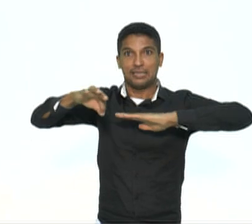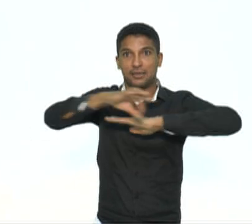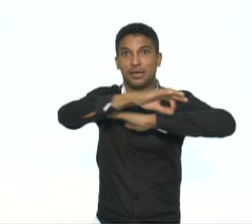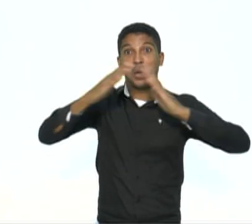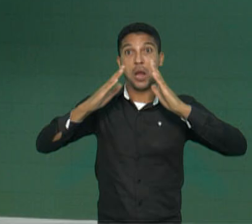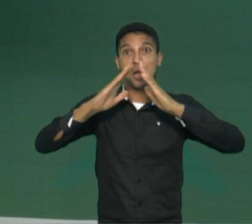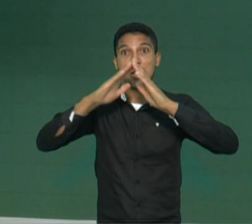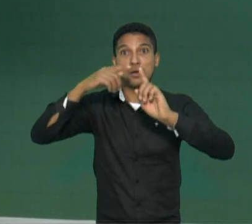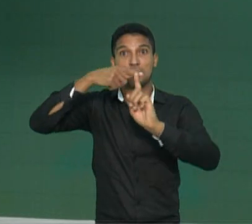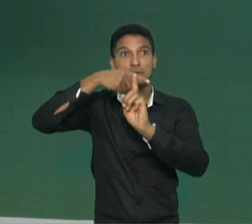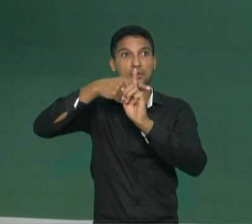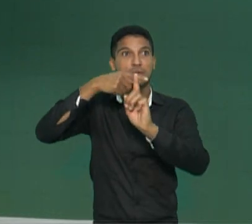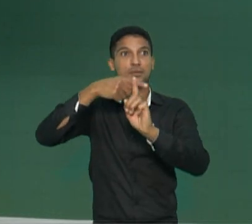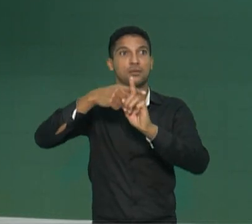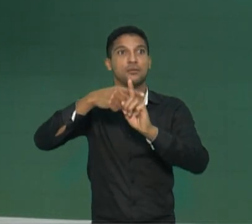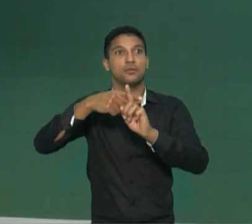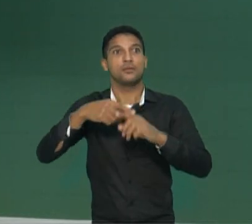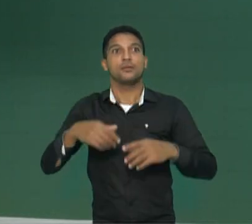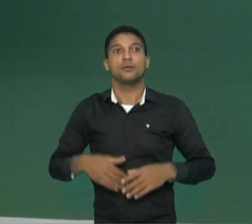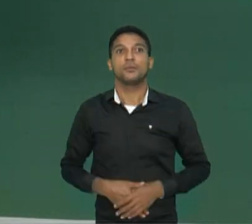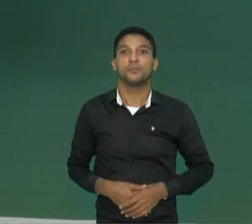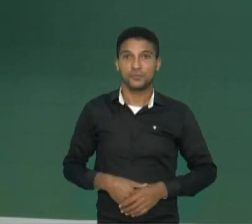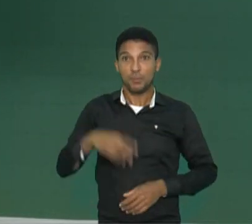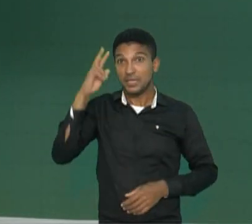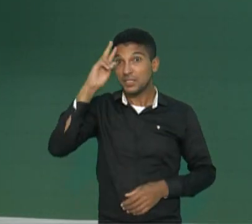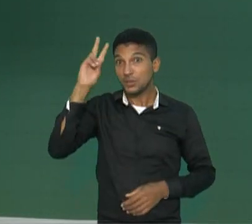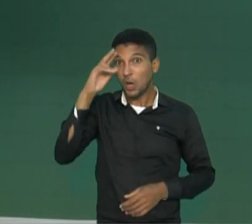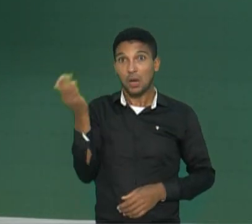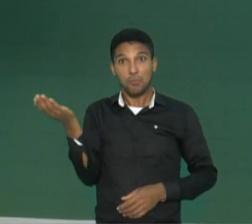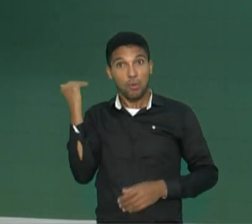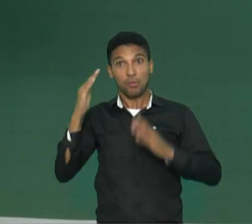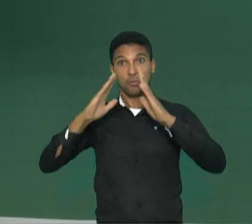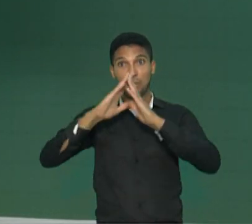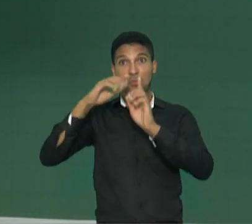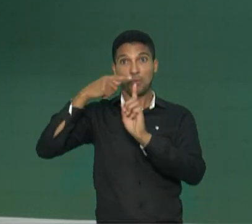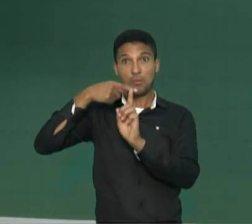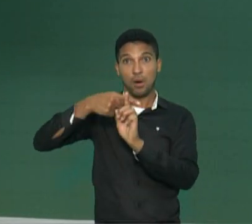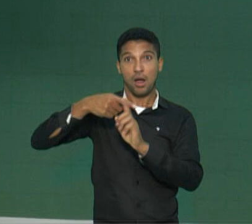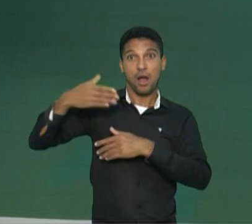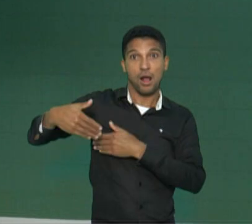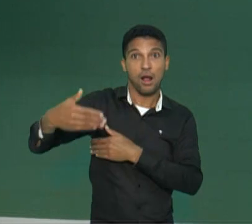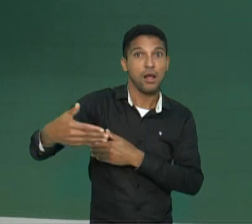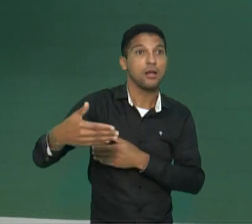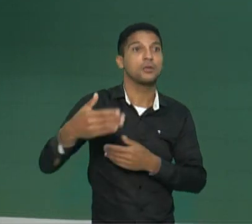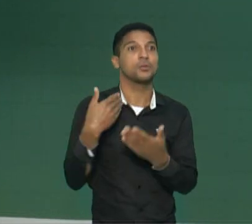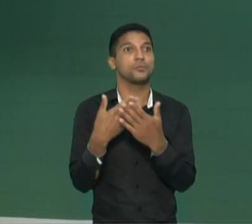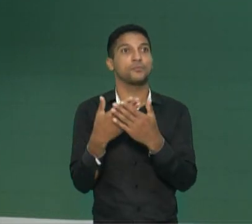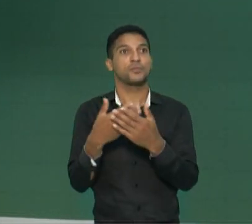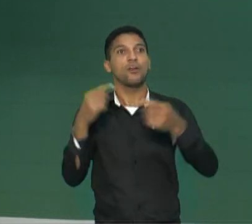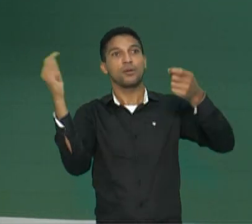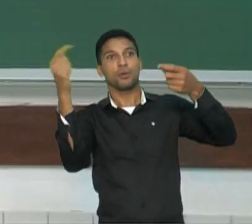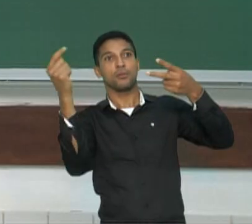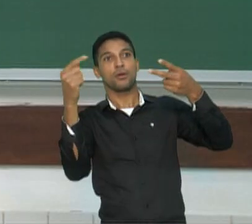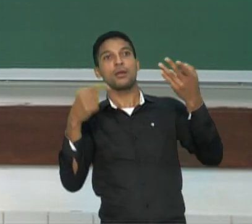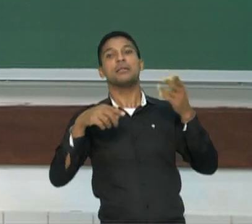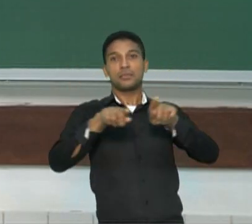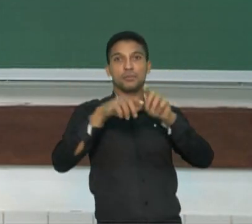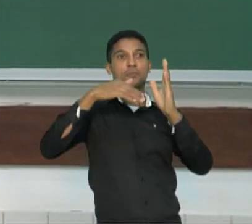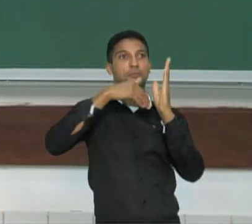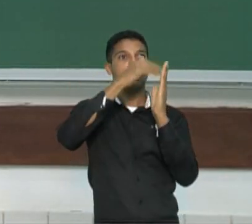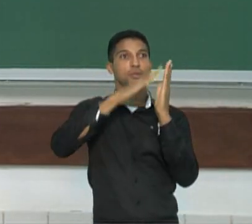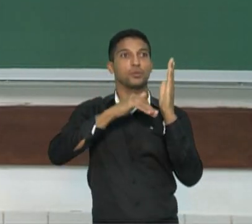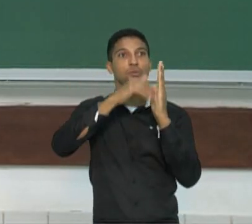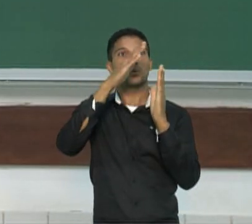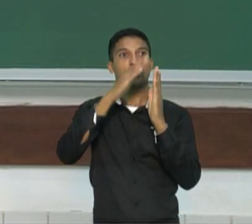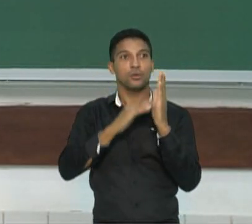vitrais, características gerais da obra. Fácil, né, pessoal? Na próxima aula tem revisão. E a gente vai ver isso de novo. Quero saber se vocês aprenderam